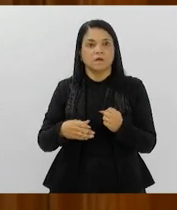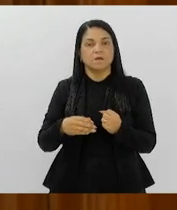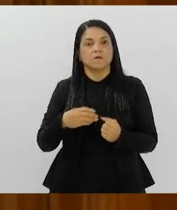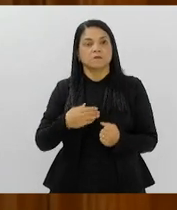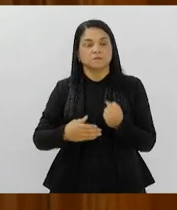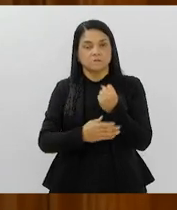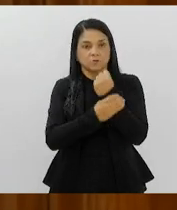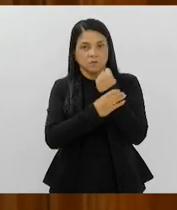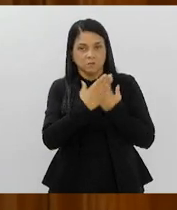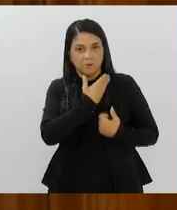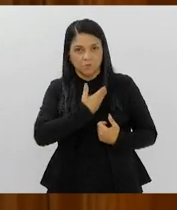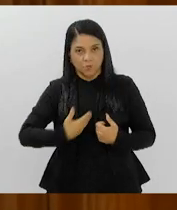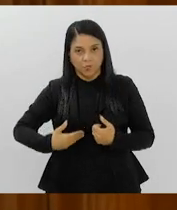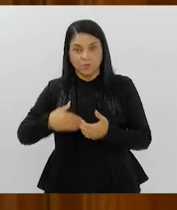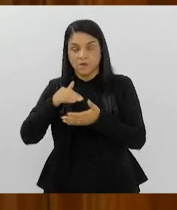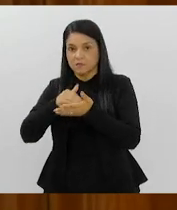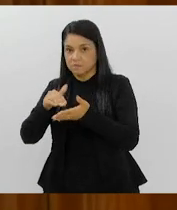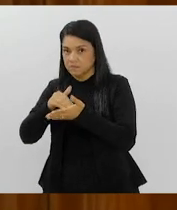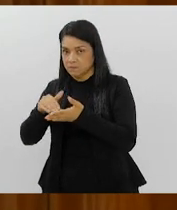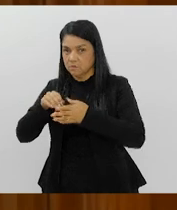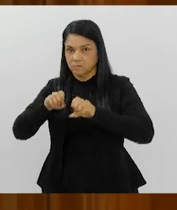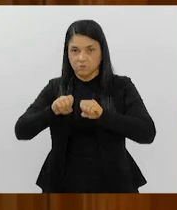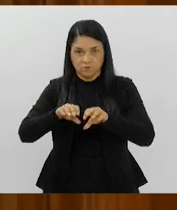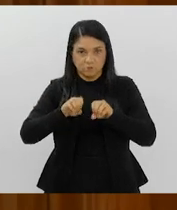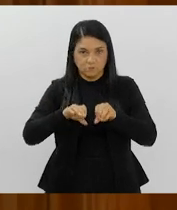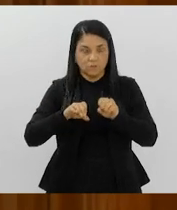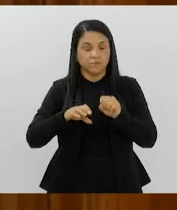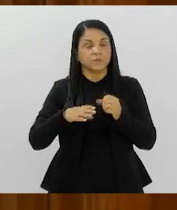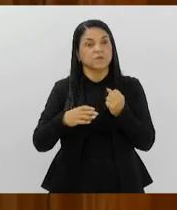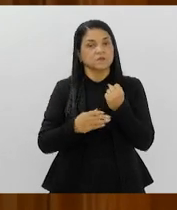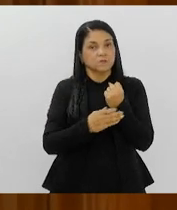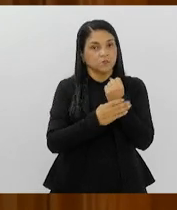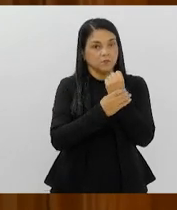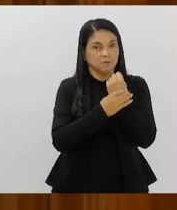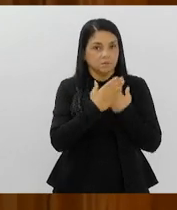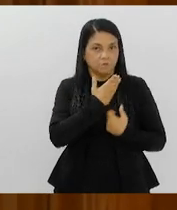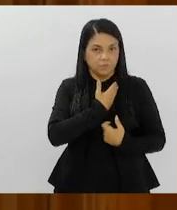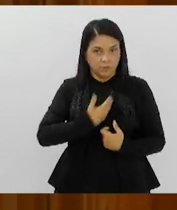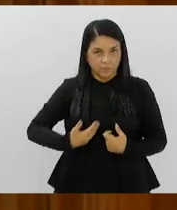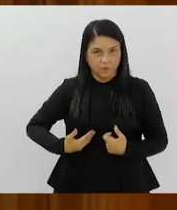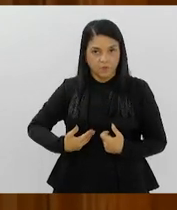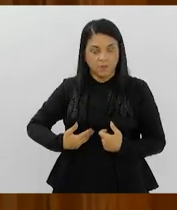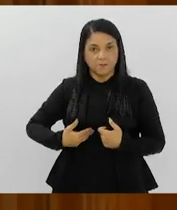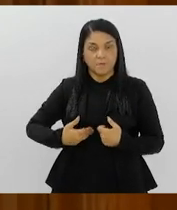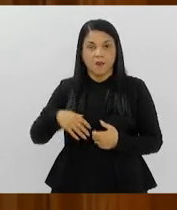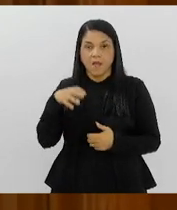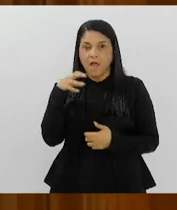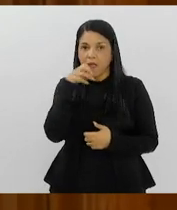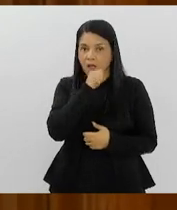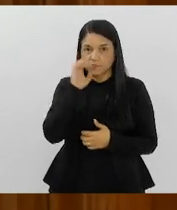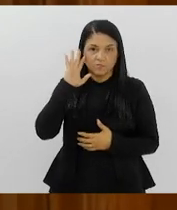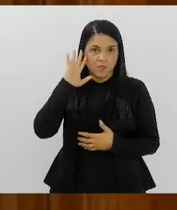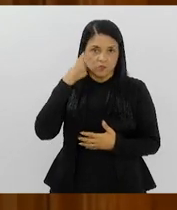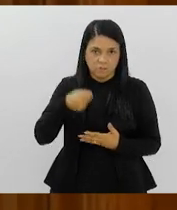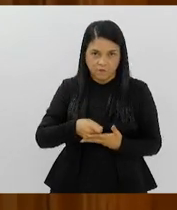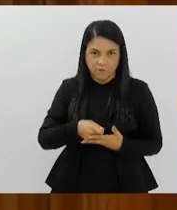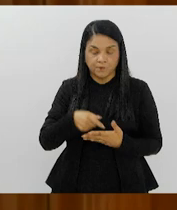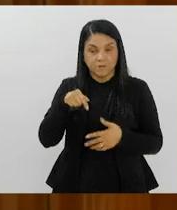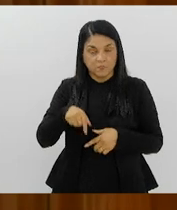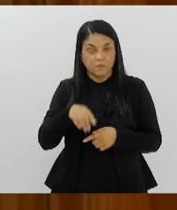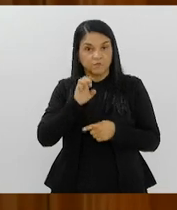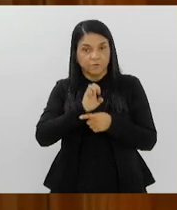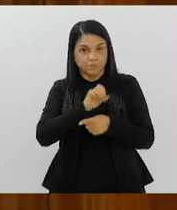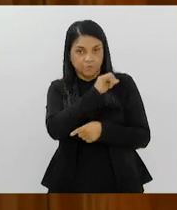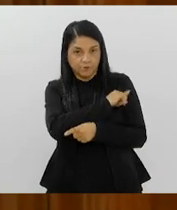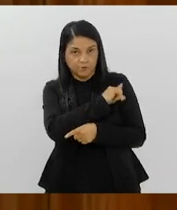da Educação, para a Secretaria de Estado de Educação e Segurança Pública, para que isso se debele o mais rápido possível. Aqui no Rio de Janeiro, a gente